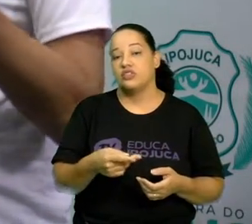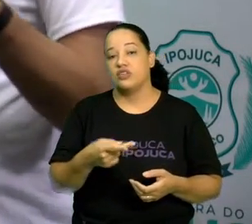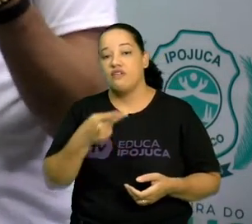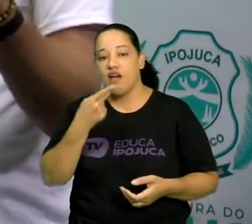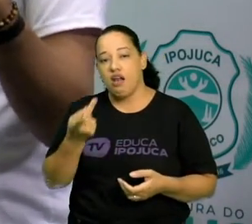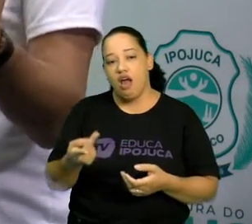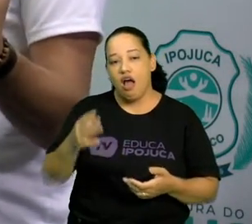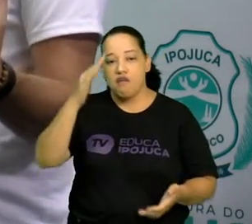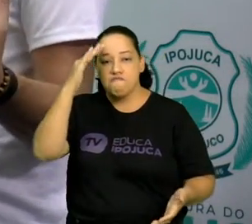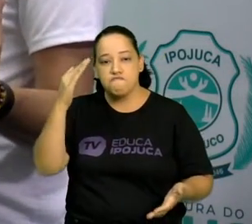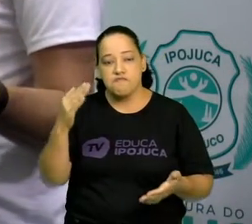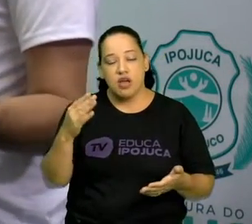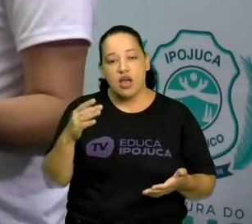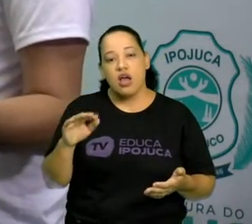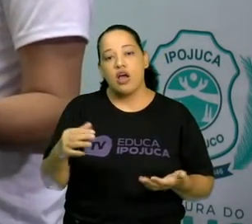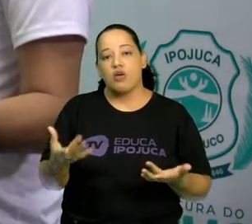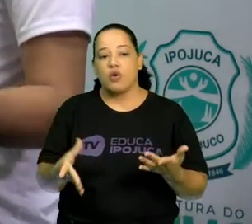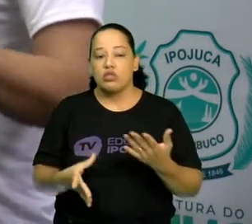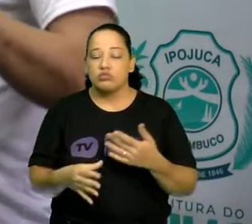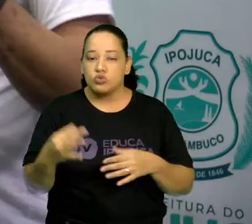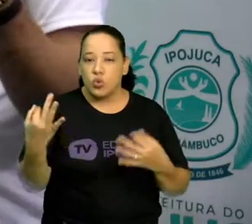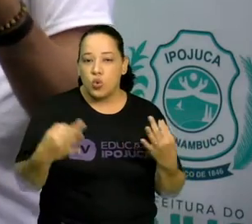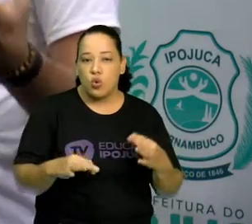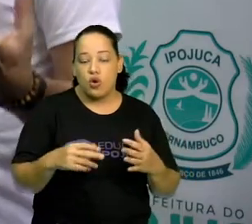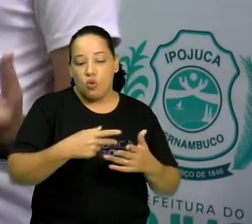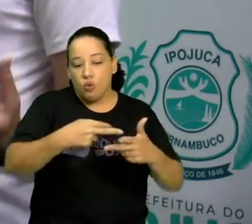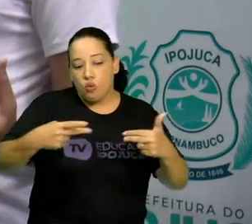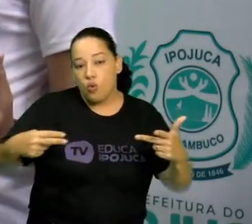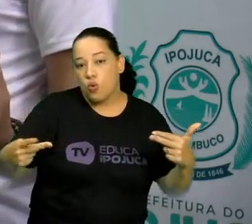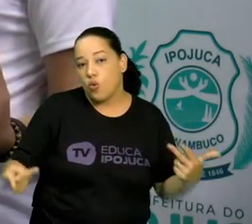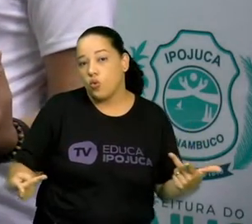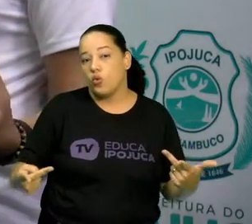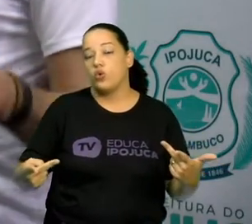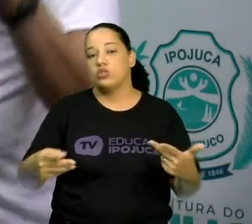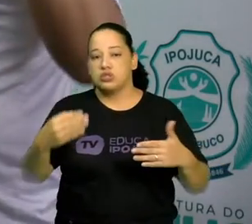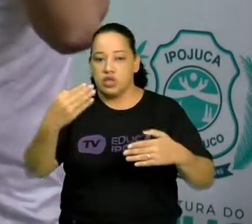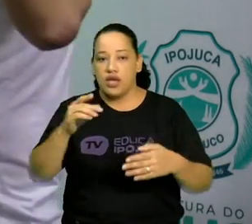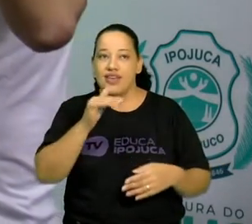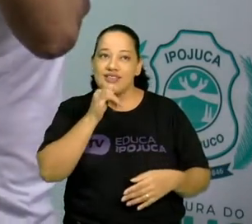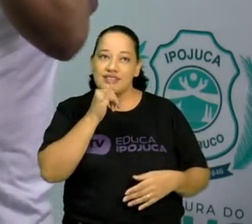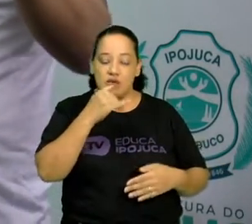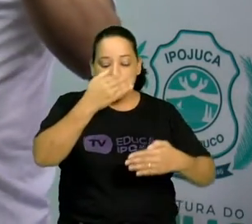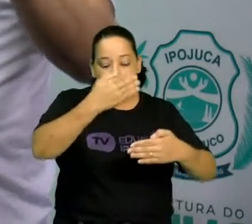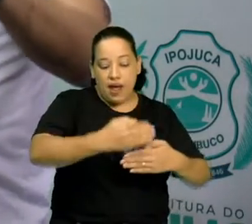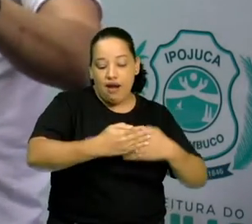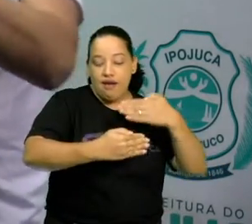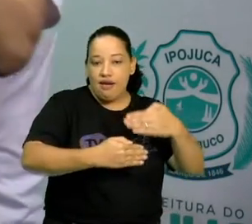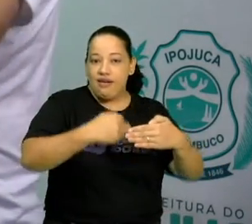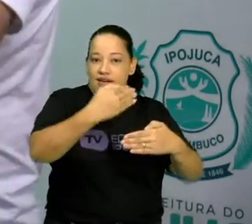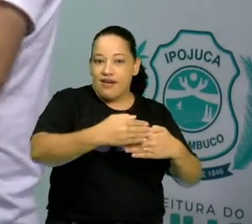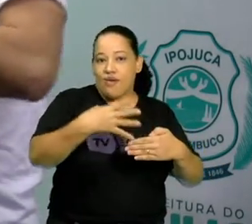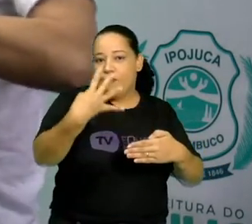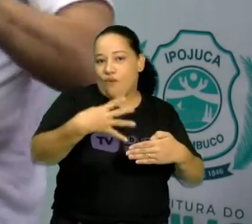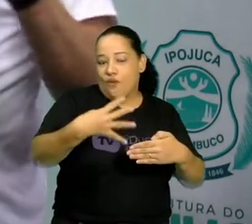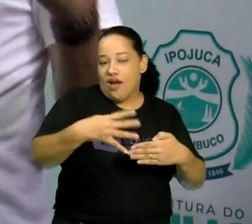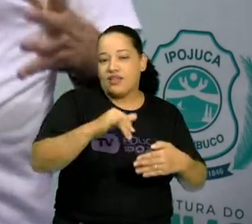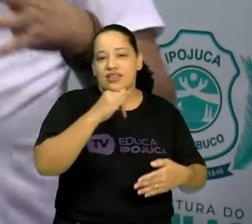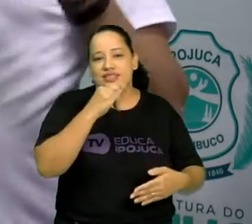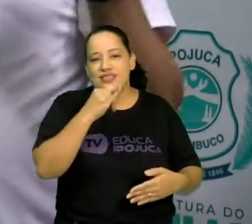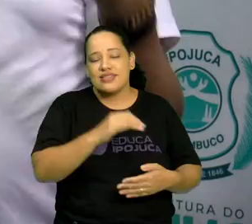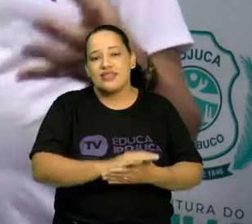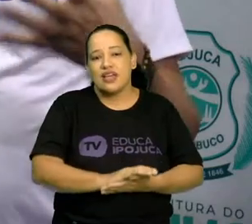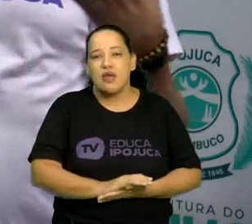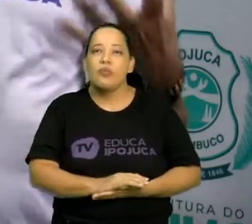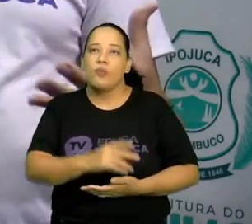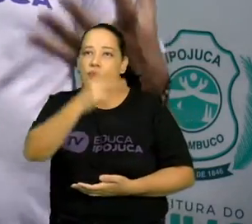a fisicalidade das ações, a quarta parede. Ele dizia: o ator deve